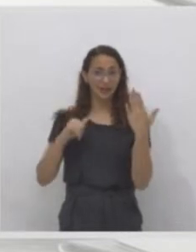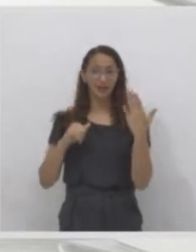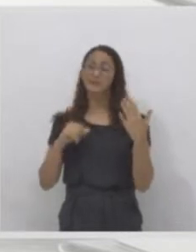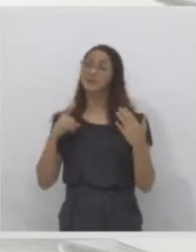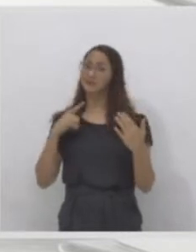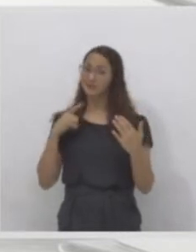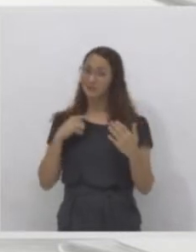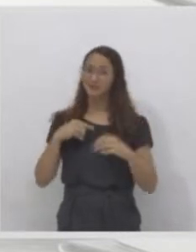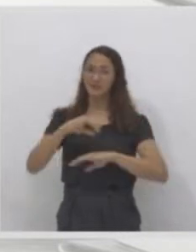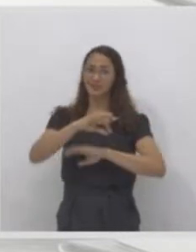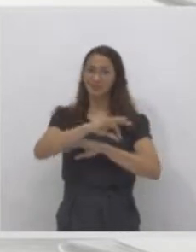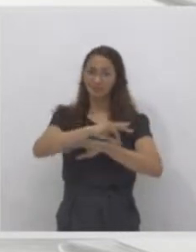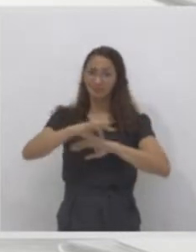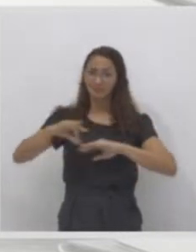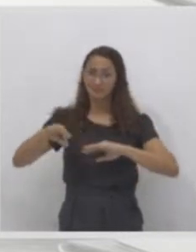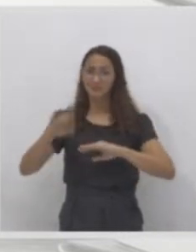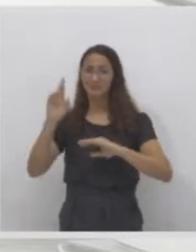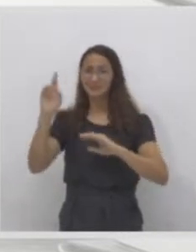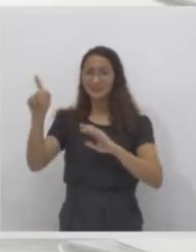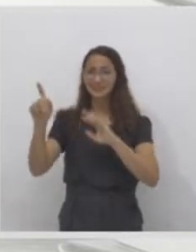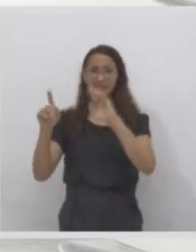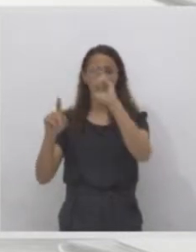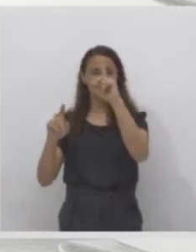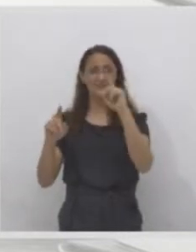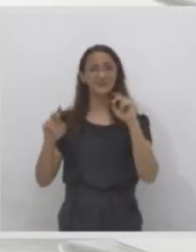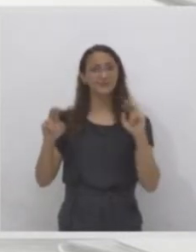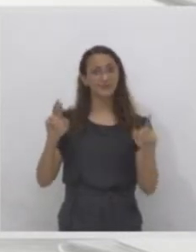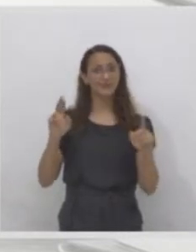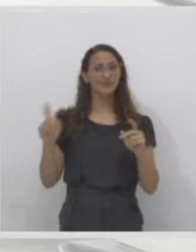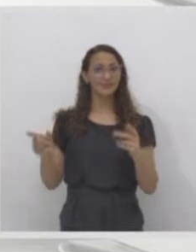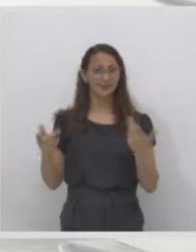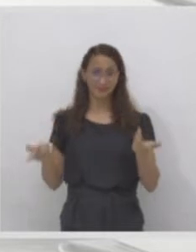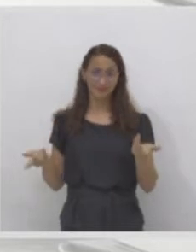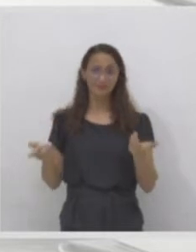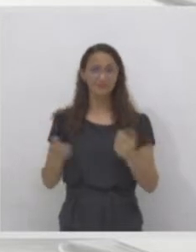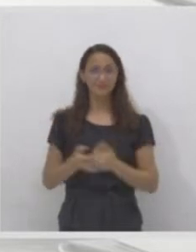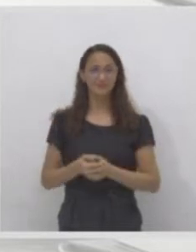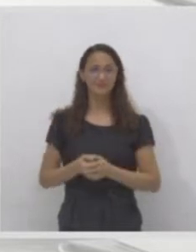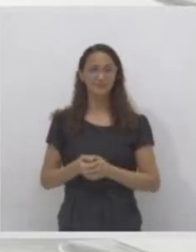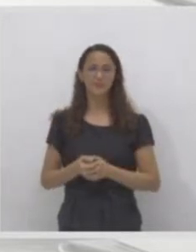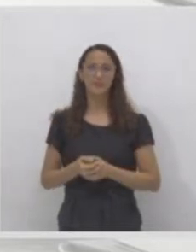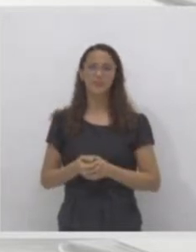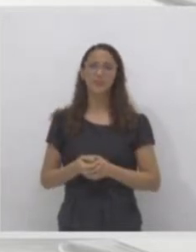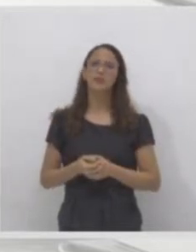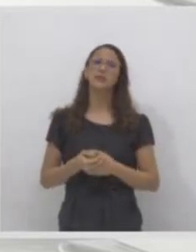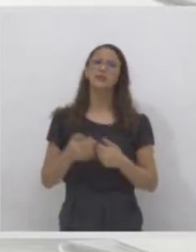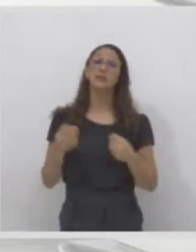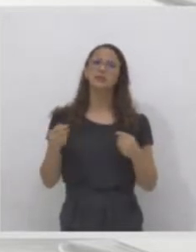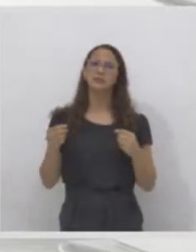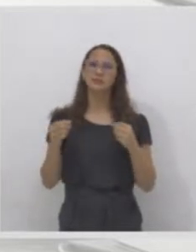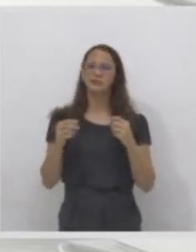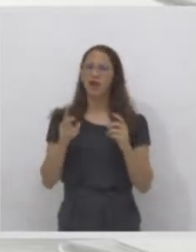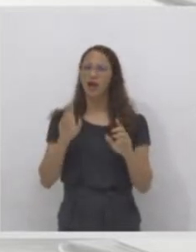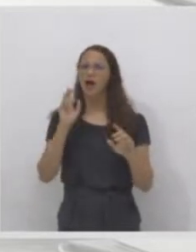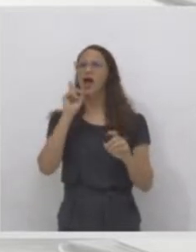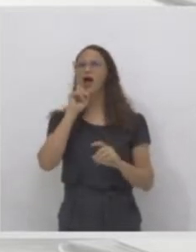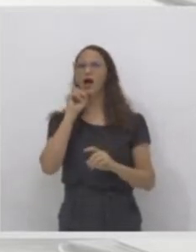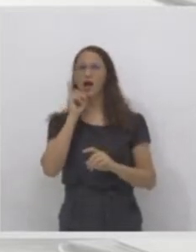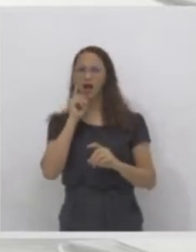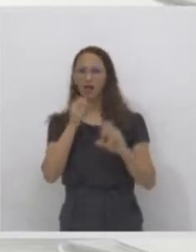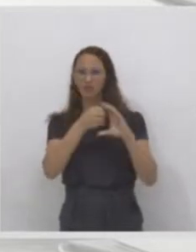medida diferente. Medida diferente que faz com que nós possamos caracterizá-lo